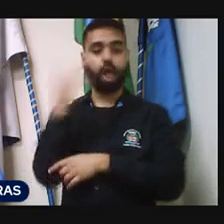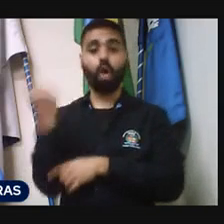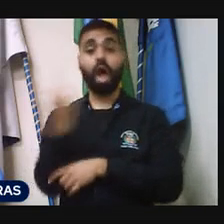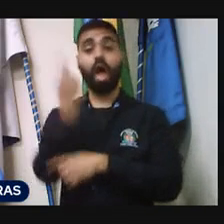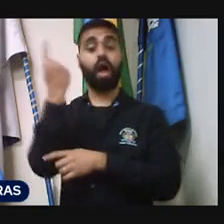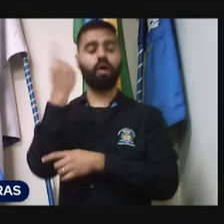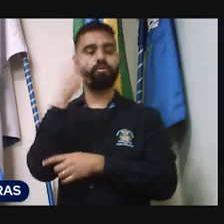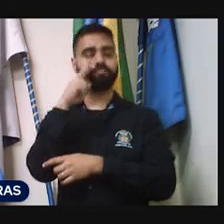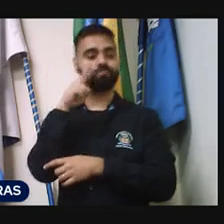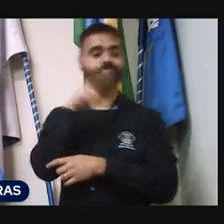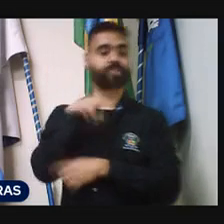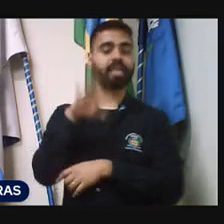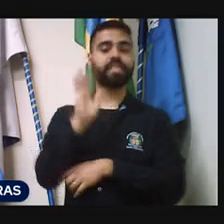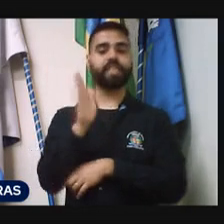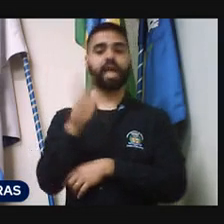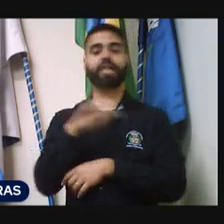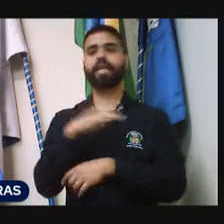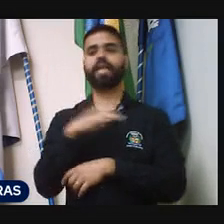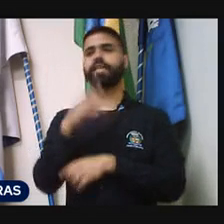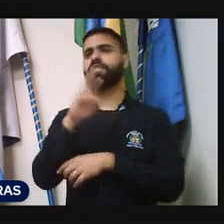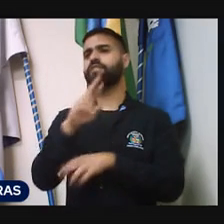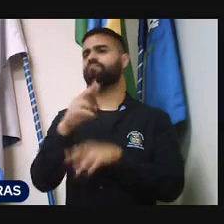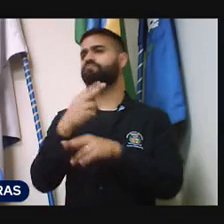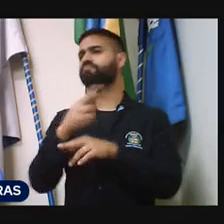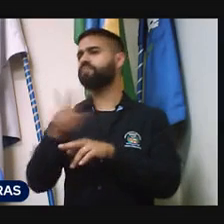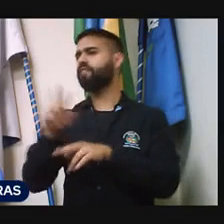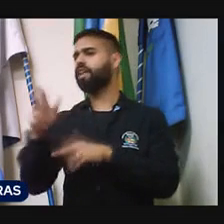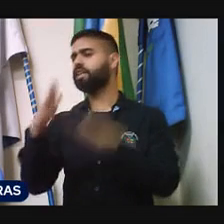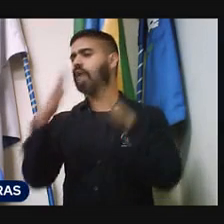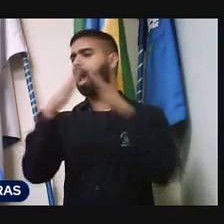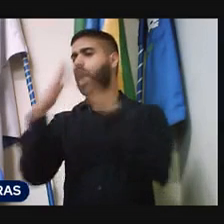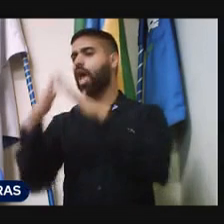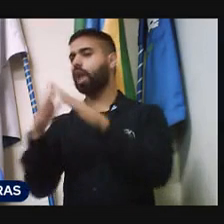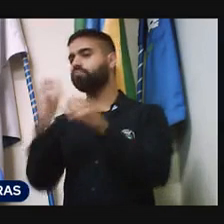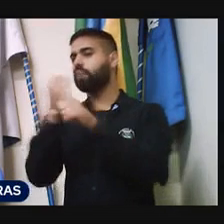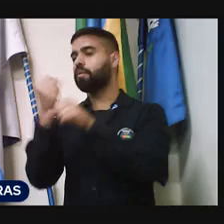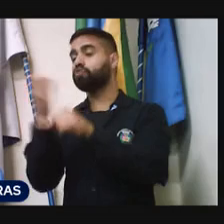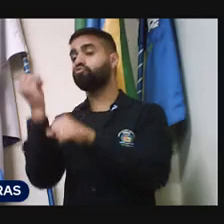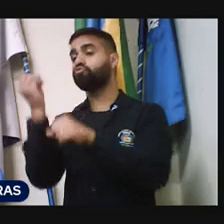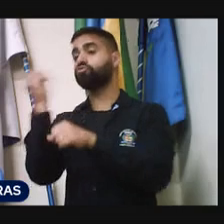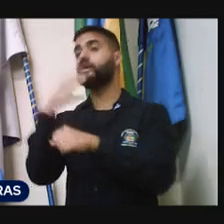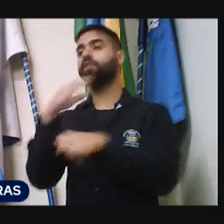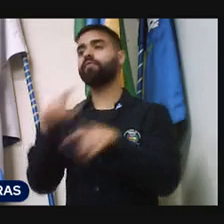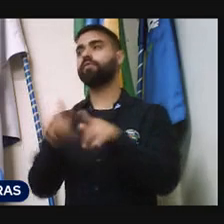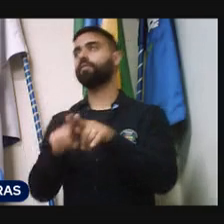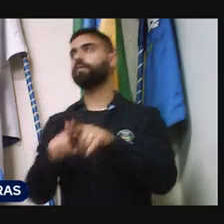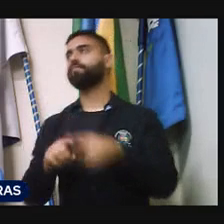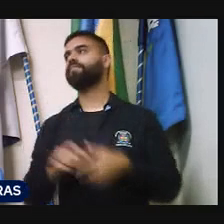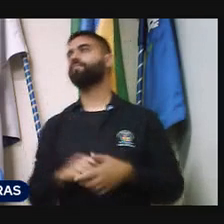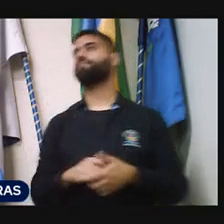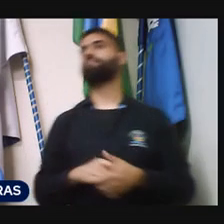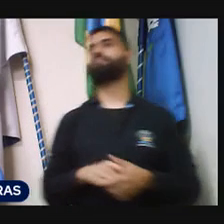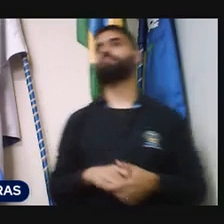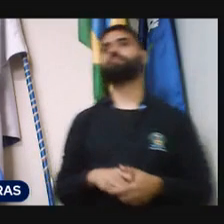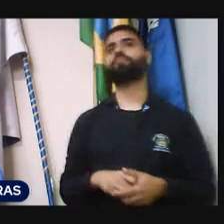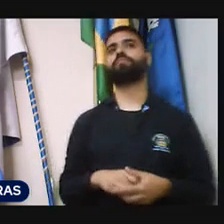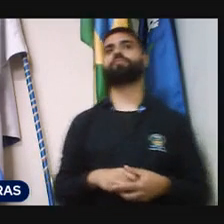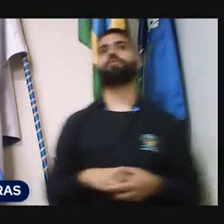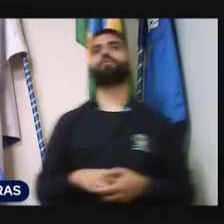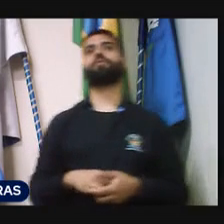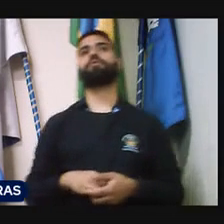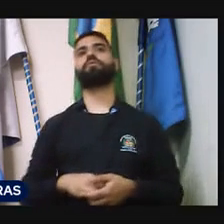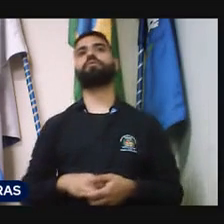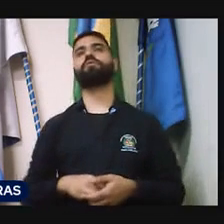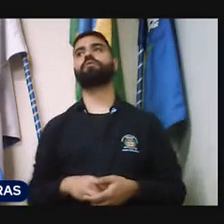da gente já tem várias construções lá é outro bairro lá que tá saindo no distrito de Conservatória entre Estrada